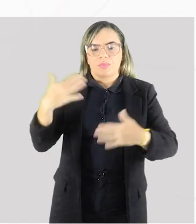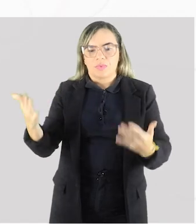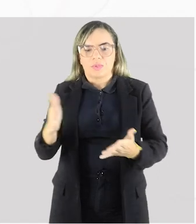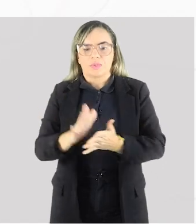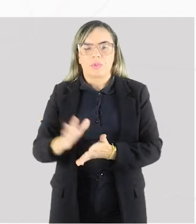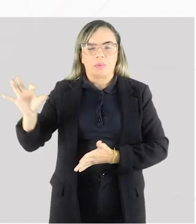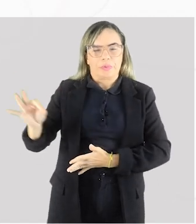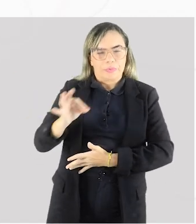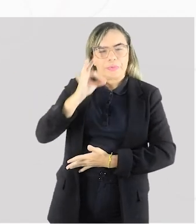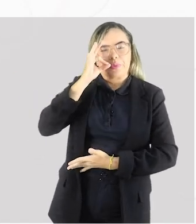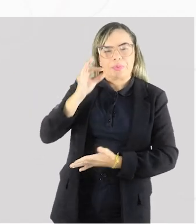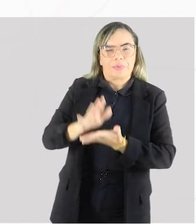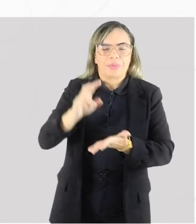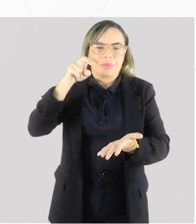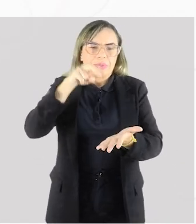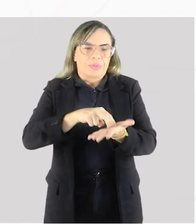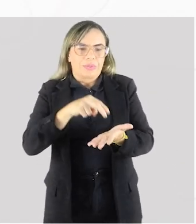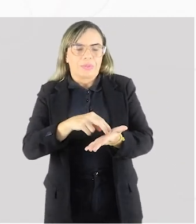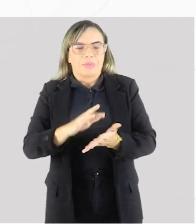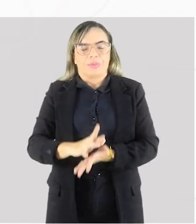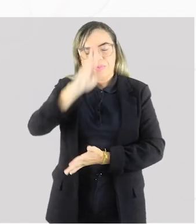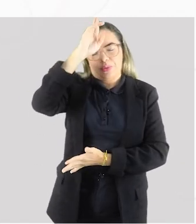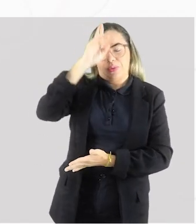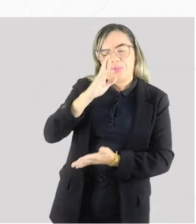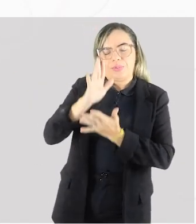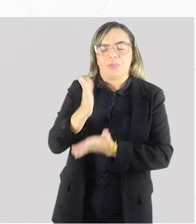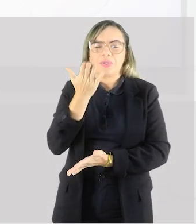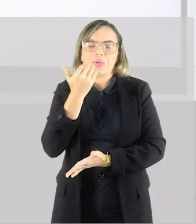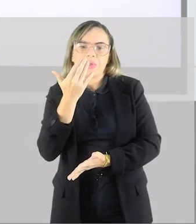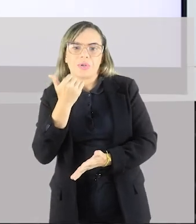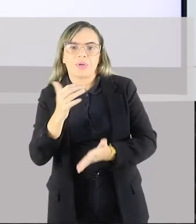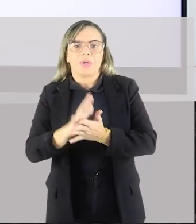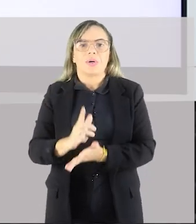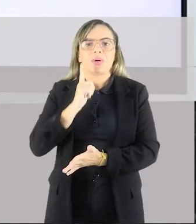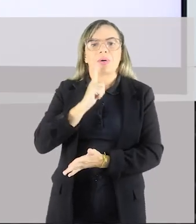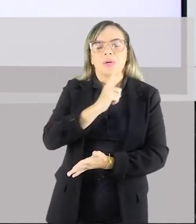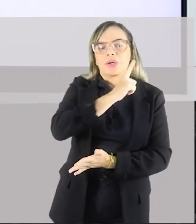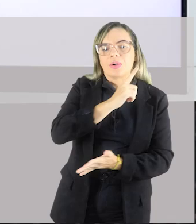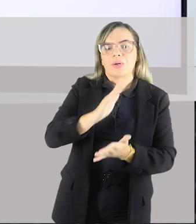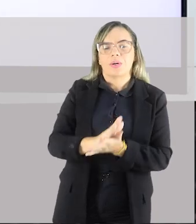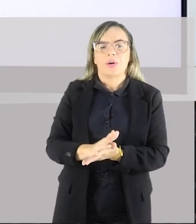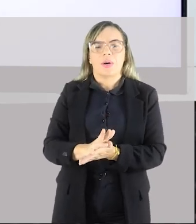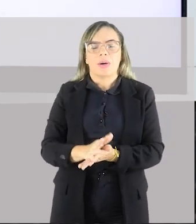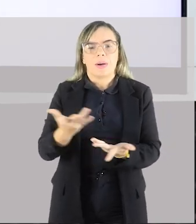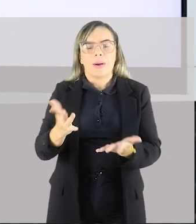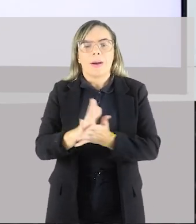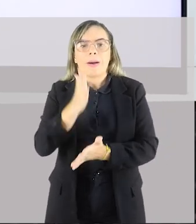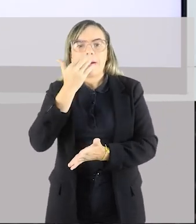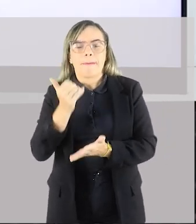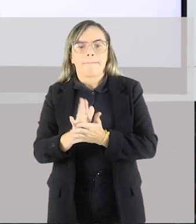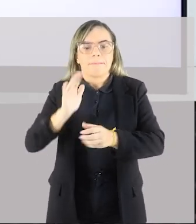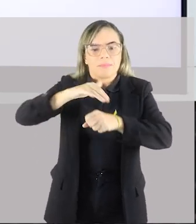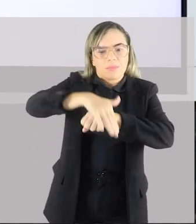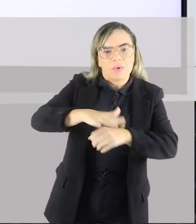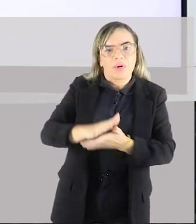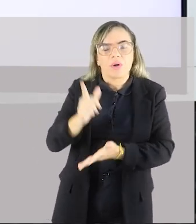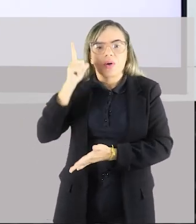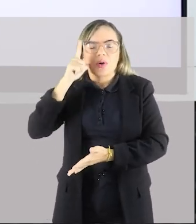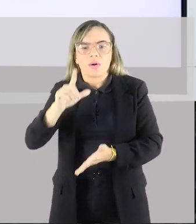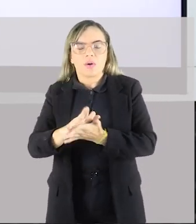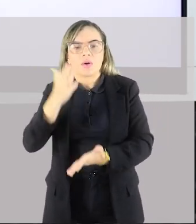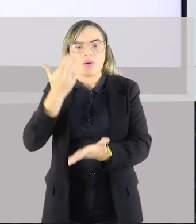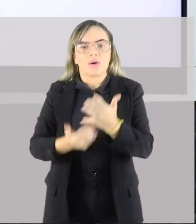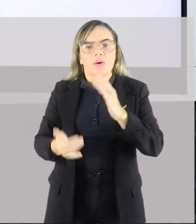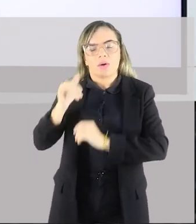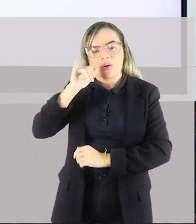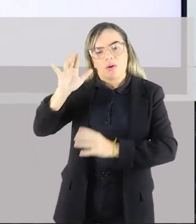aí aquele café da manhã, aquele almoço, aquele lanche, o jantar, para que você consiga ter energia para gastar